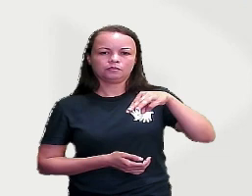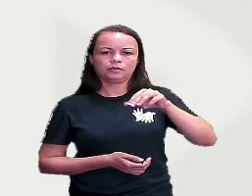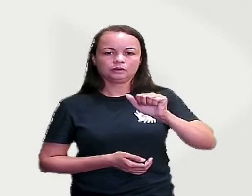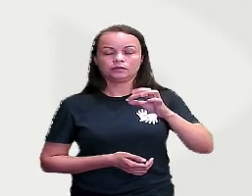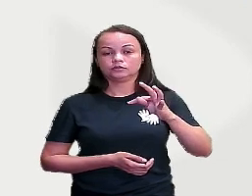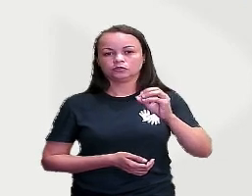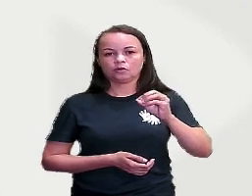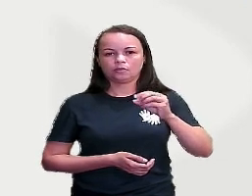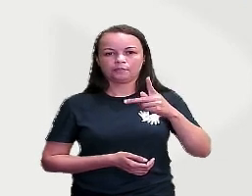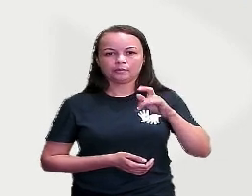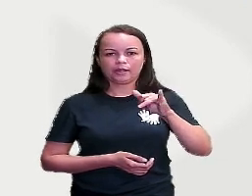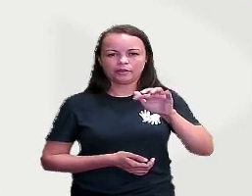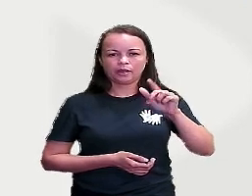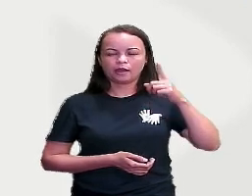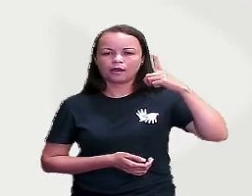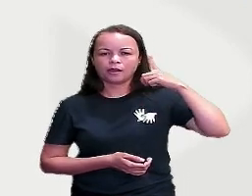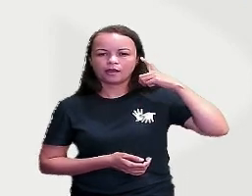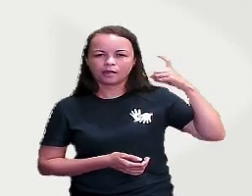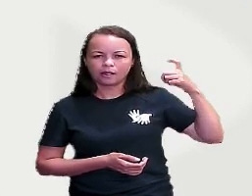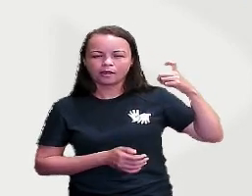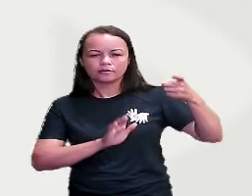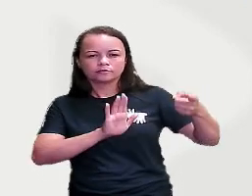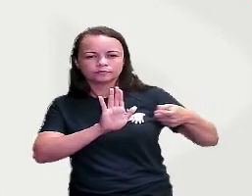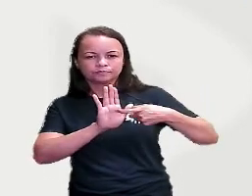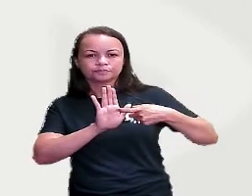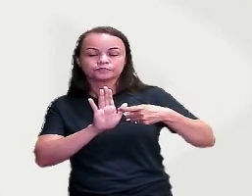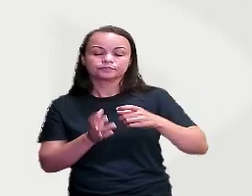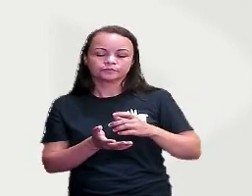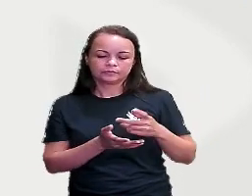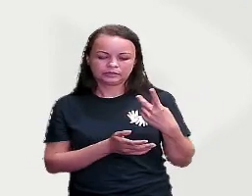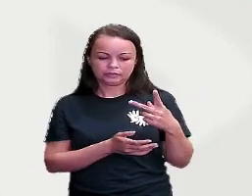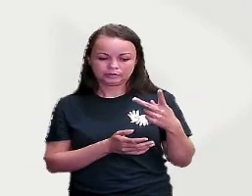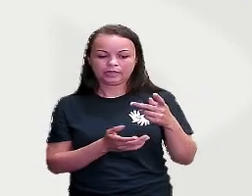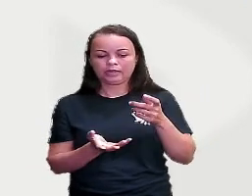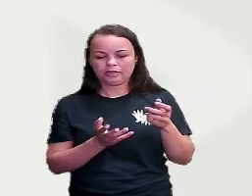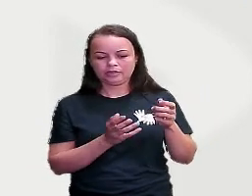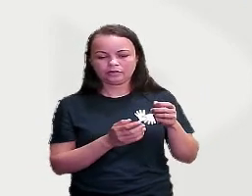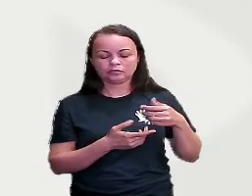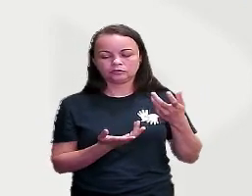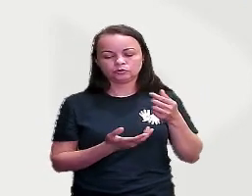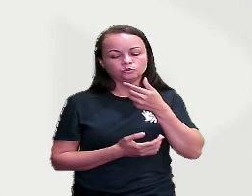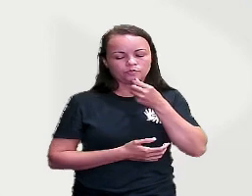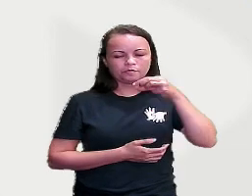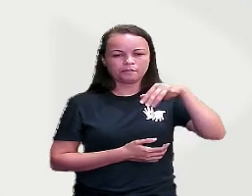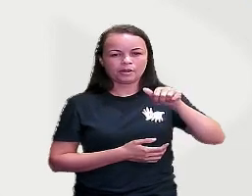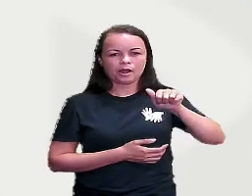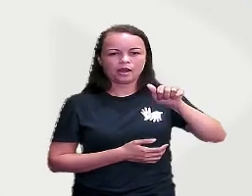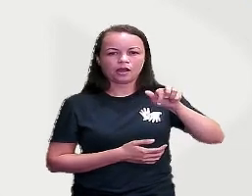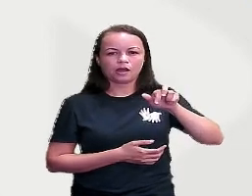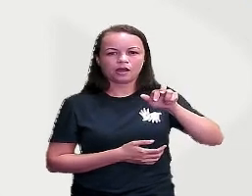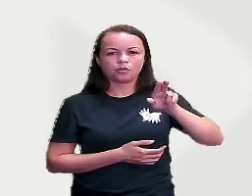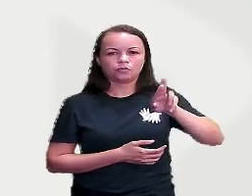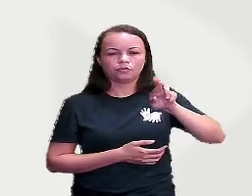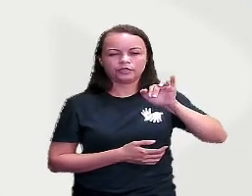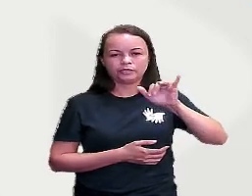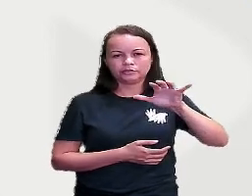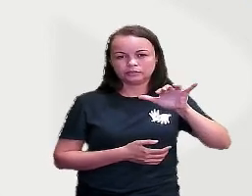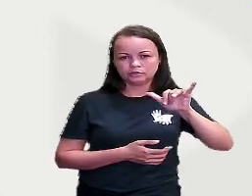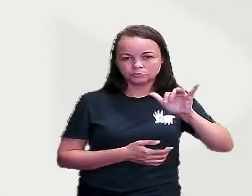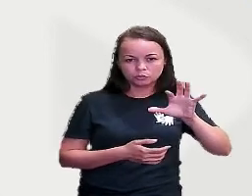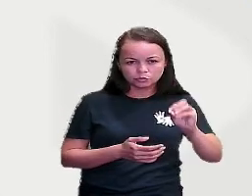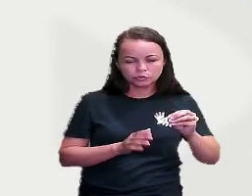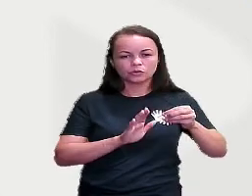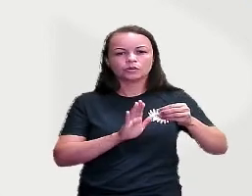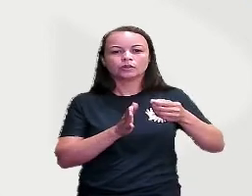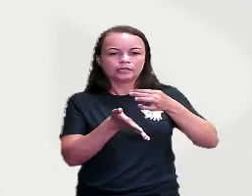onomatopeia. Então, temos aqui uma tirinha de Maurício de Souza com a personagem Magali. Então, no primeiro quadrinho, ela está lá, né, se